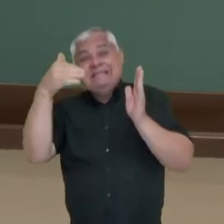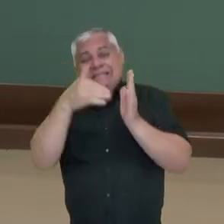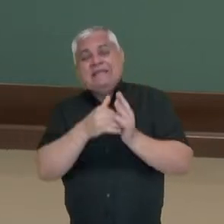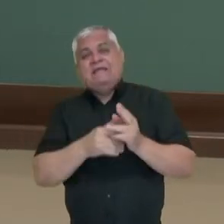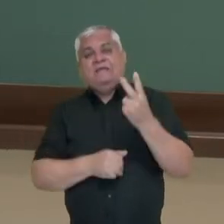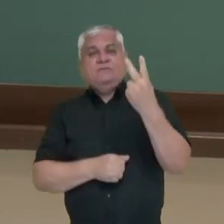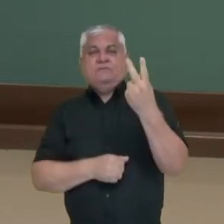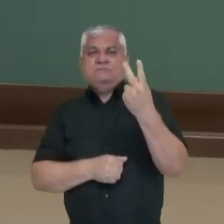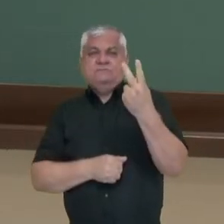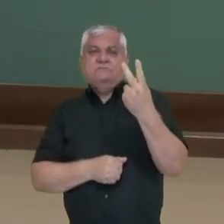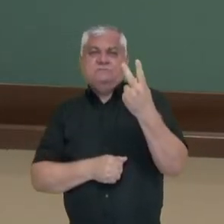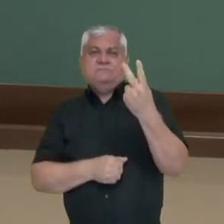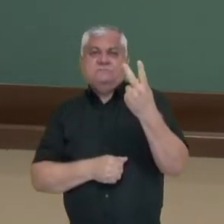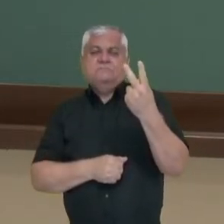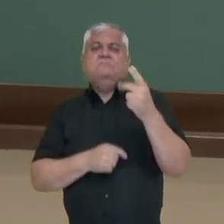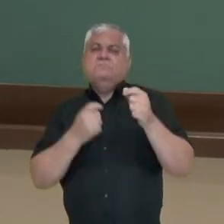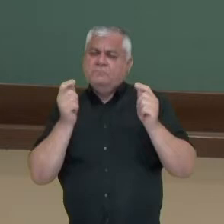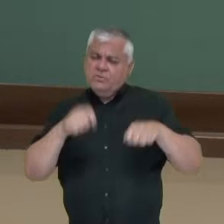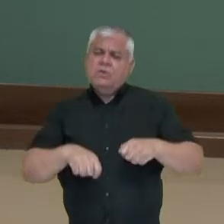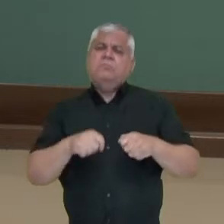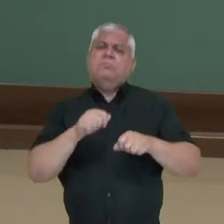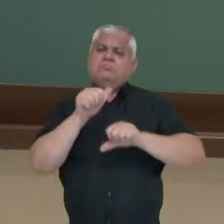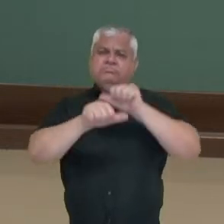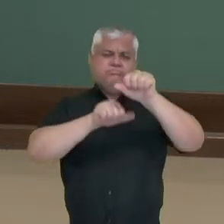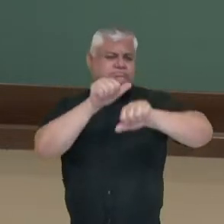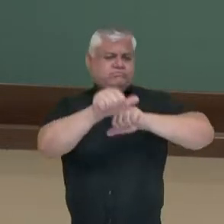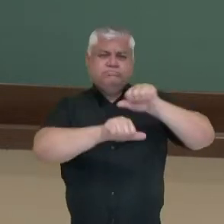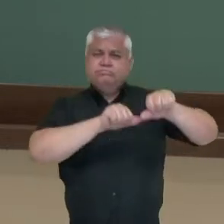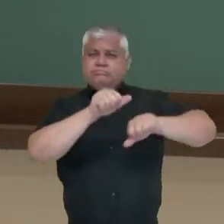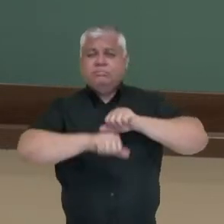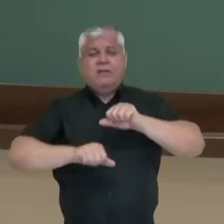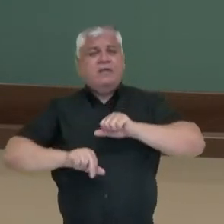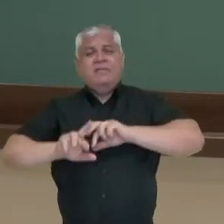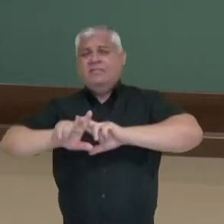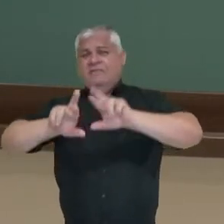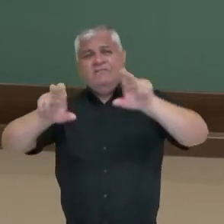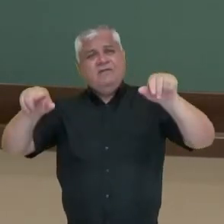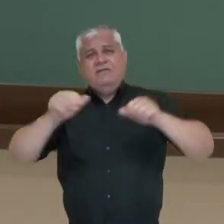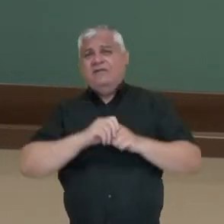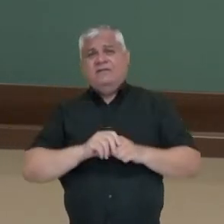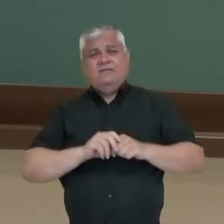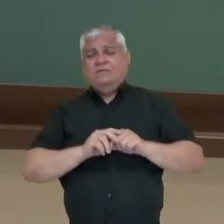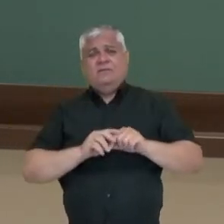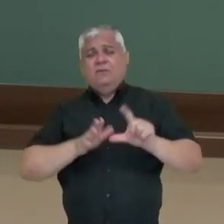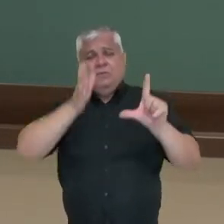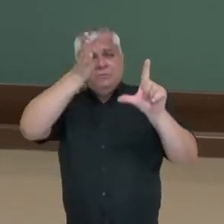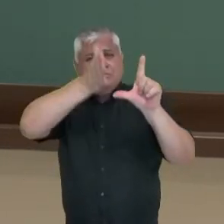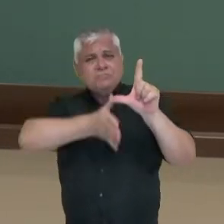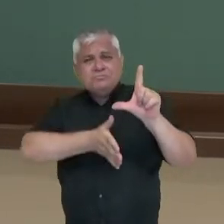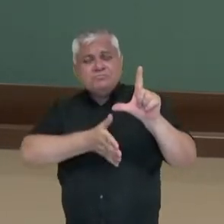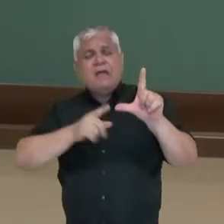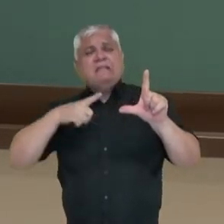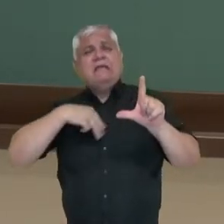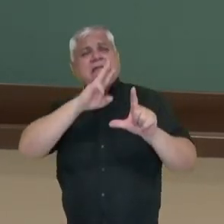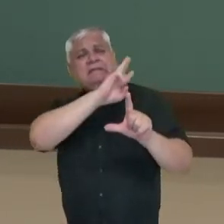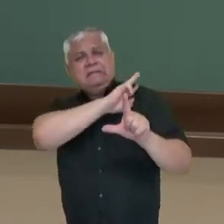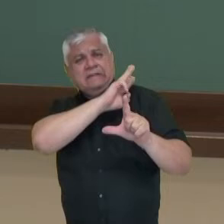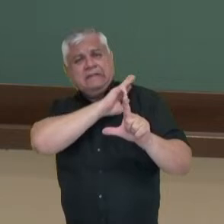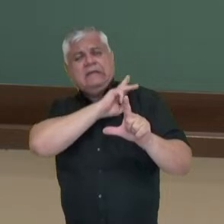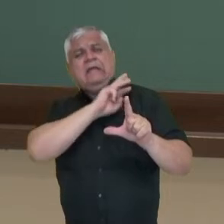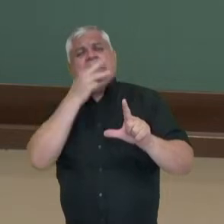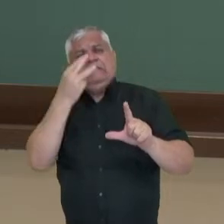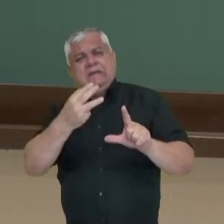2 raízes. Por que eu digo até? Porque eu posso ter valores que não vão cortar. De terceiro grau, até 3 raízes.